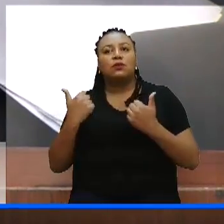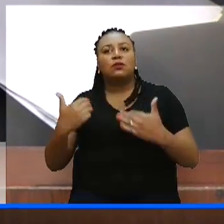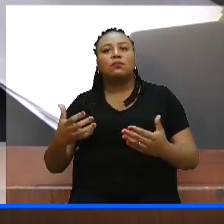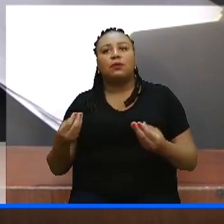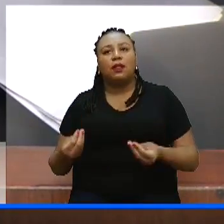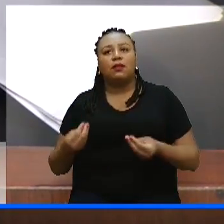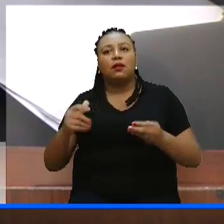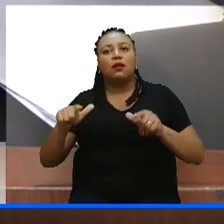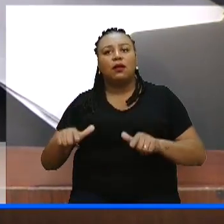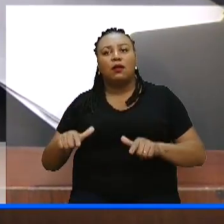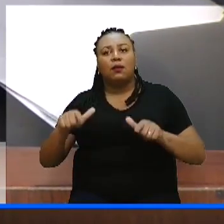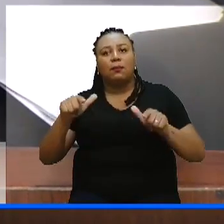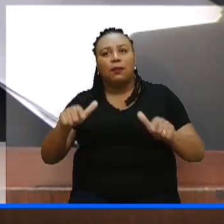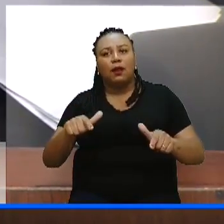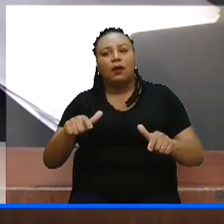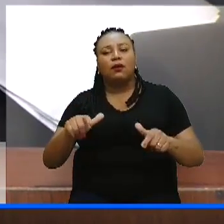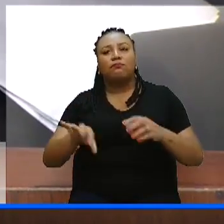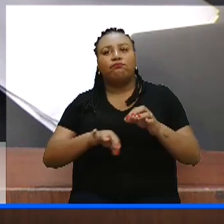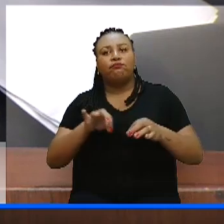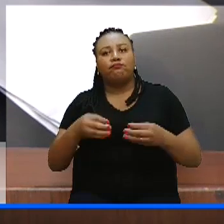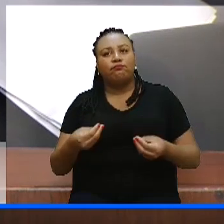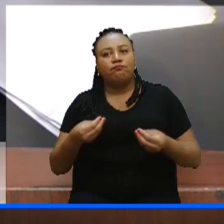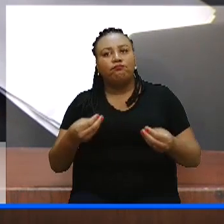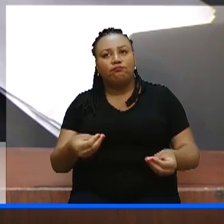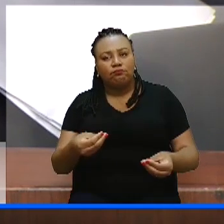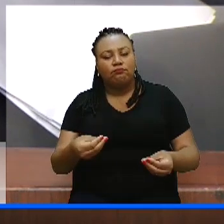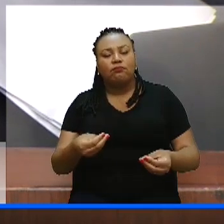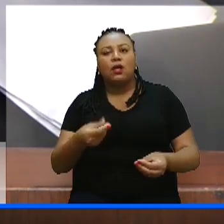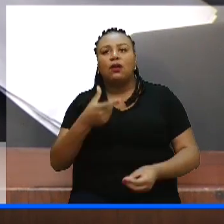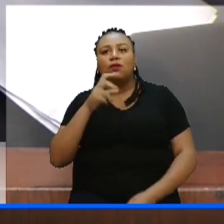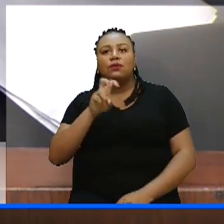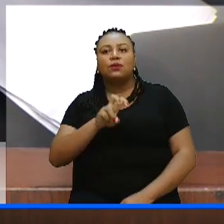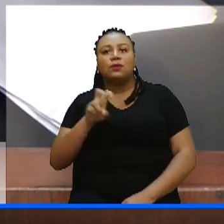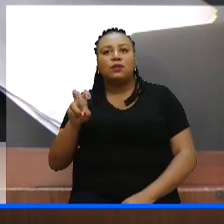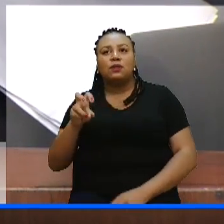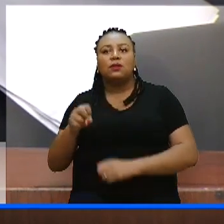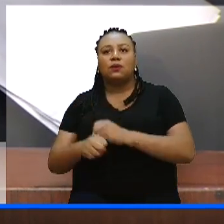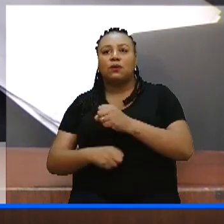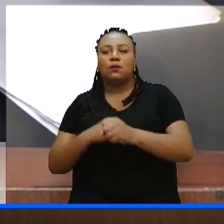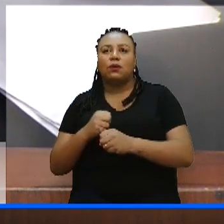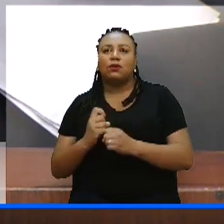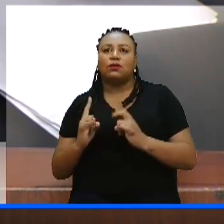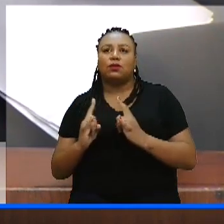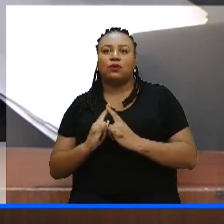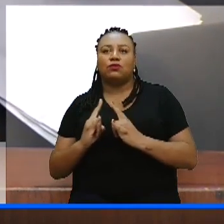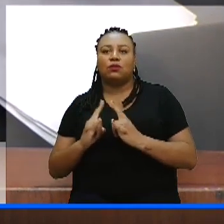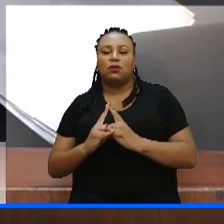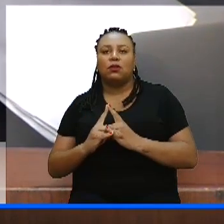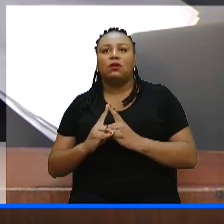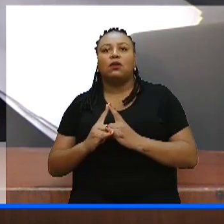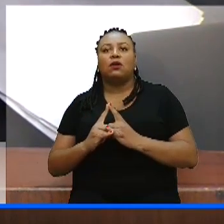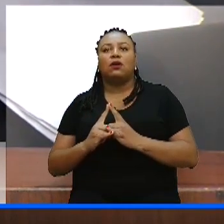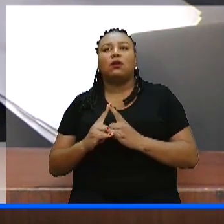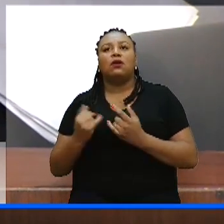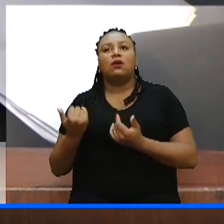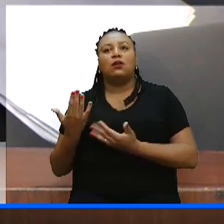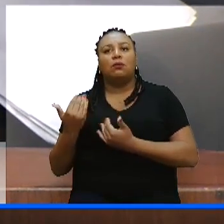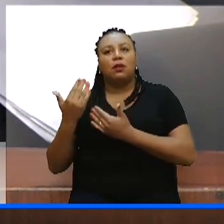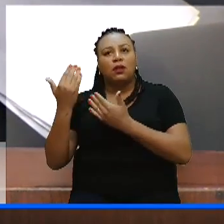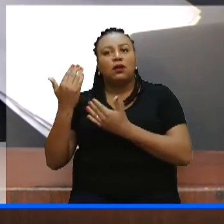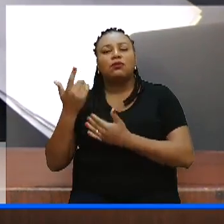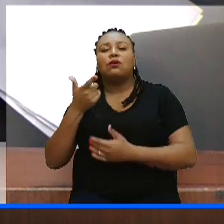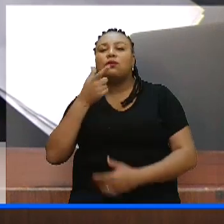entrega da placa alusiva aos 55 anos da entidade ea homenagem do